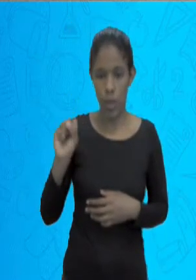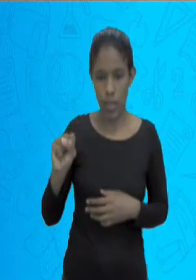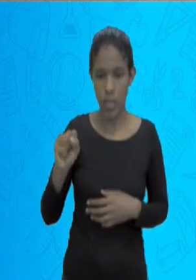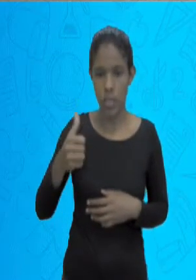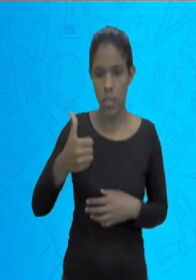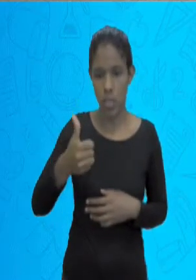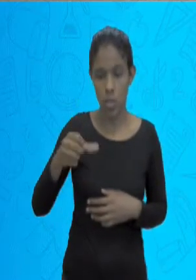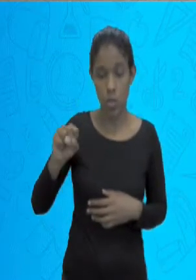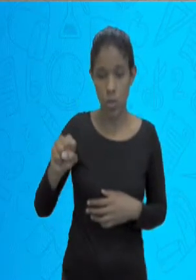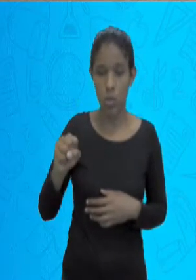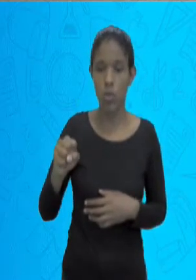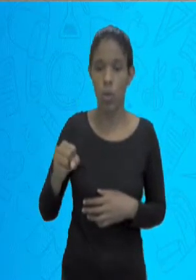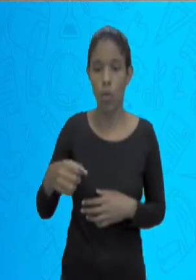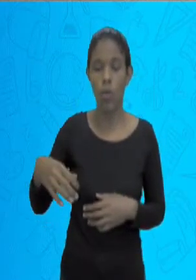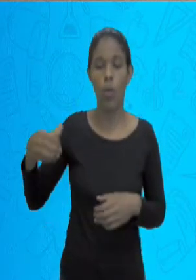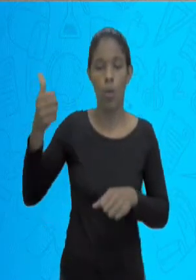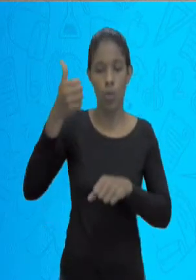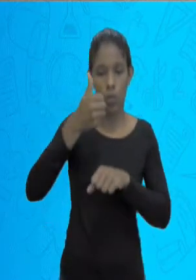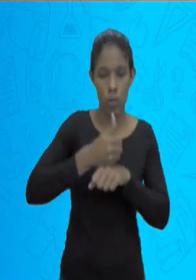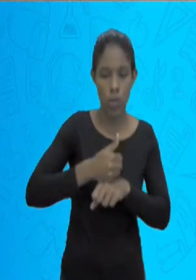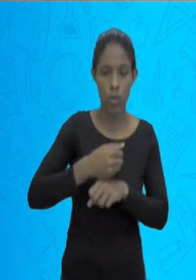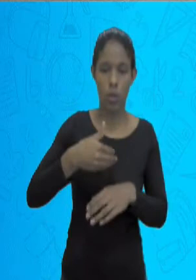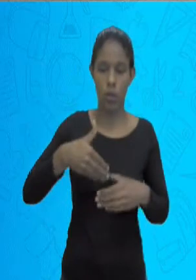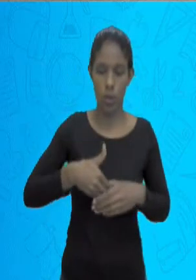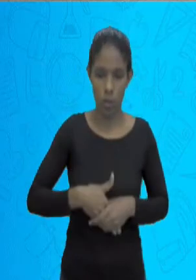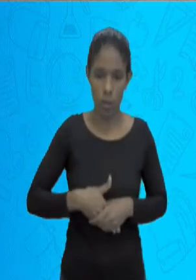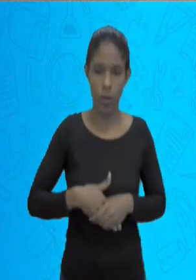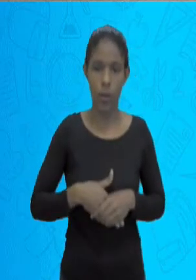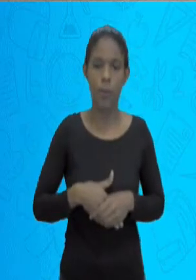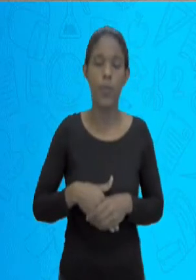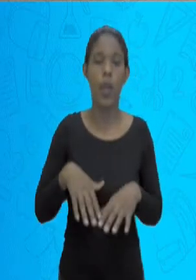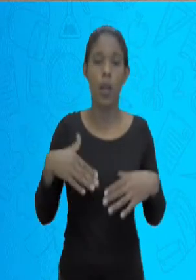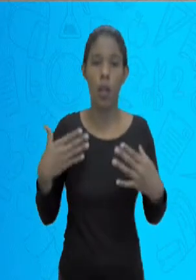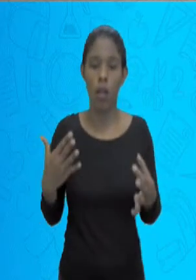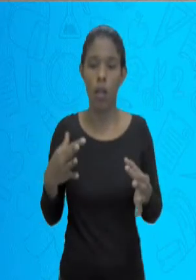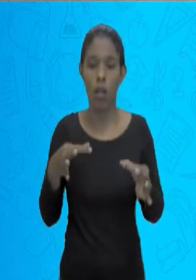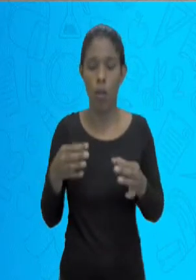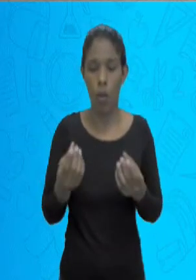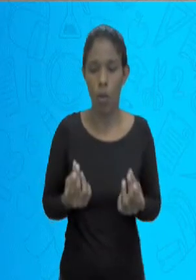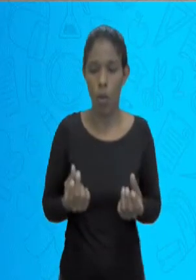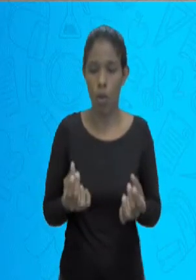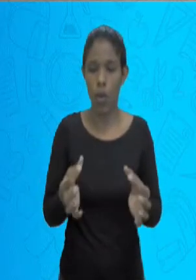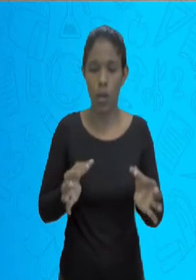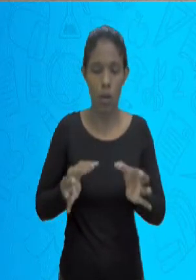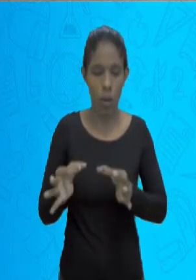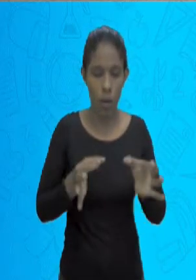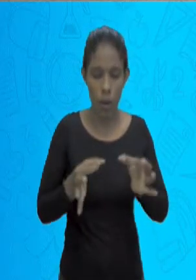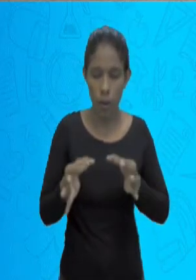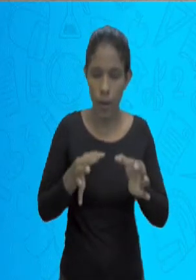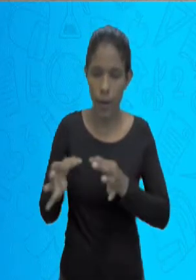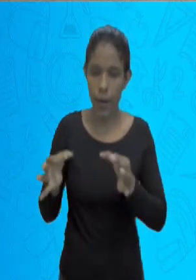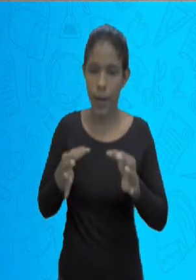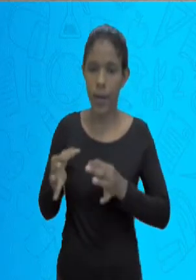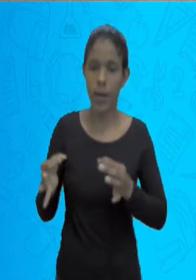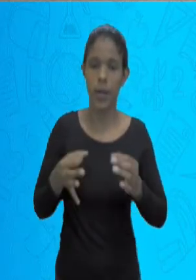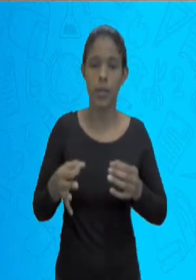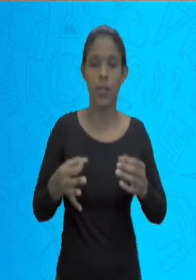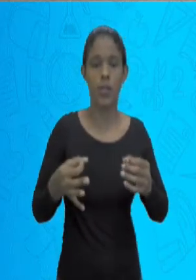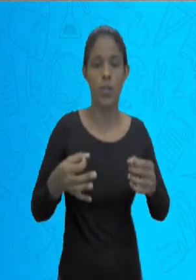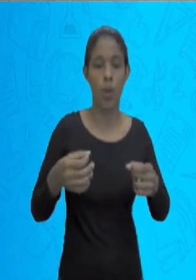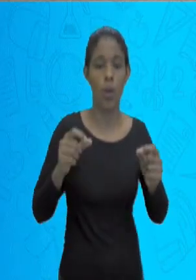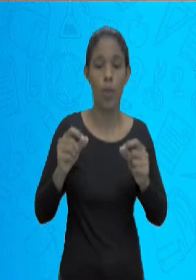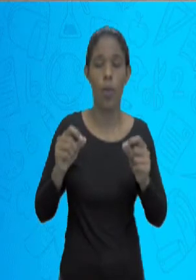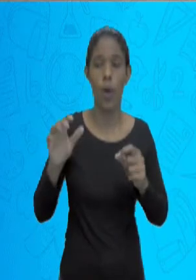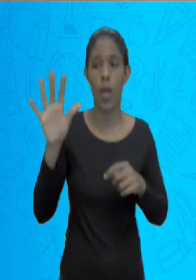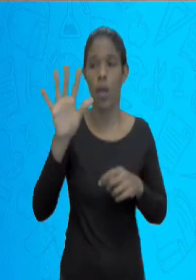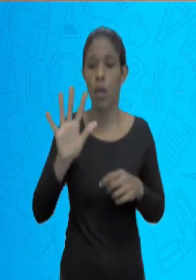Congresso de Viena reorganizou o mapa político da Europa, que tinha sido desorganizado com as